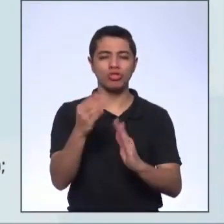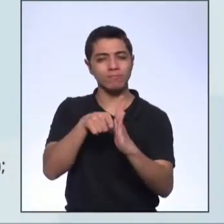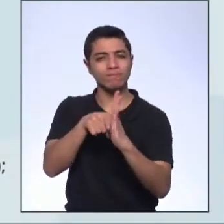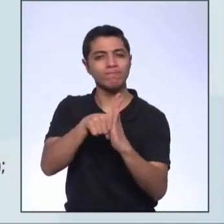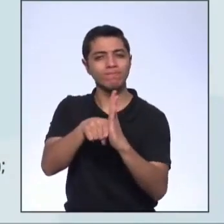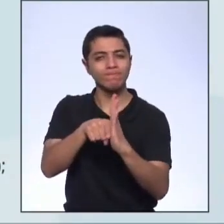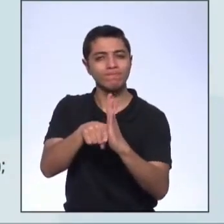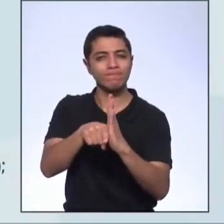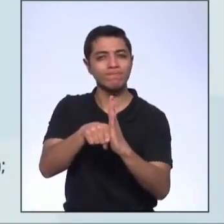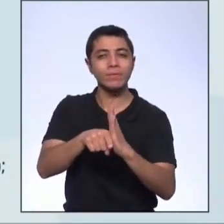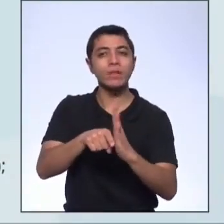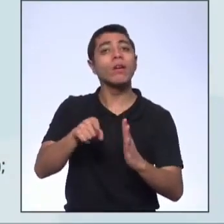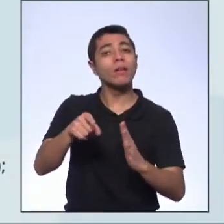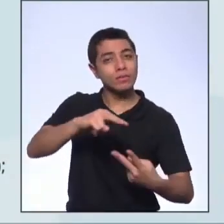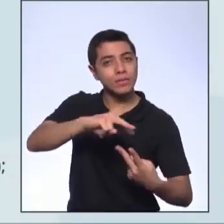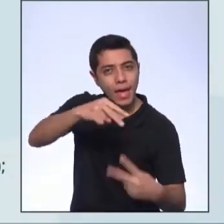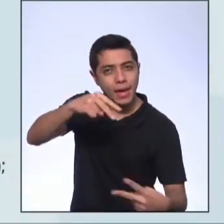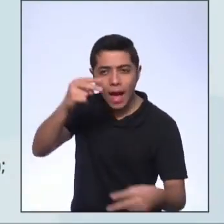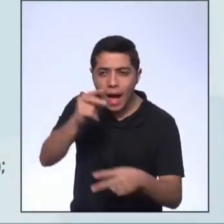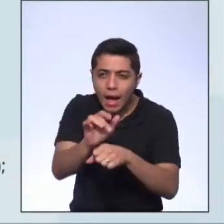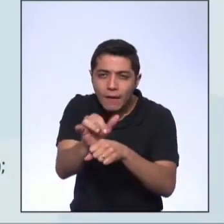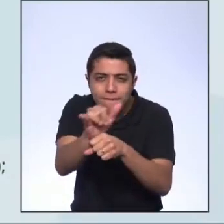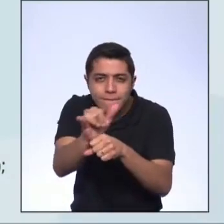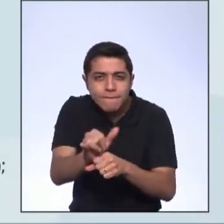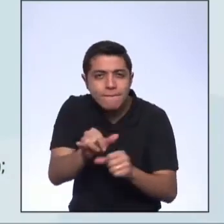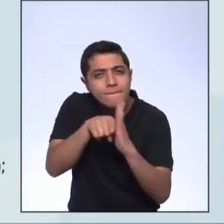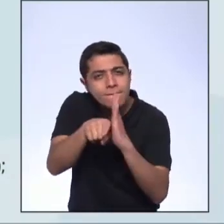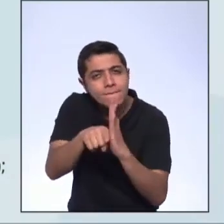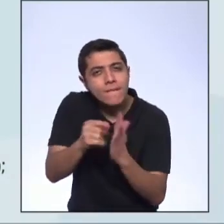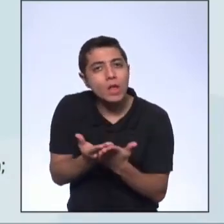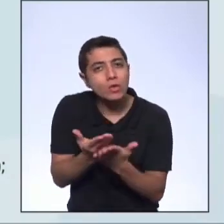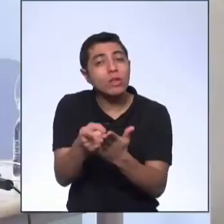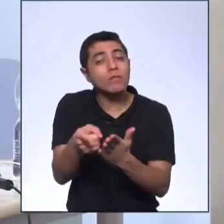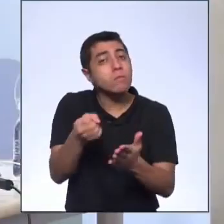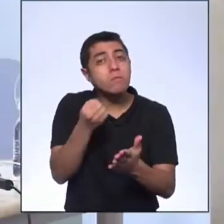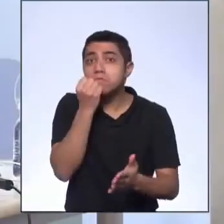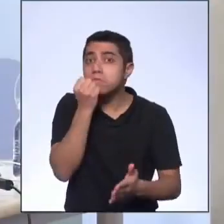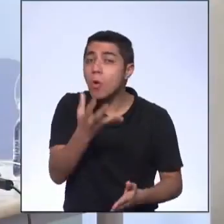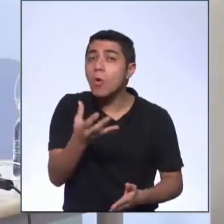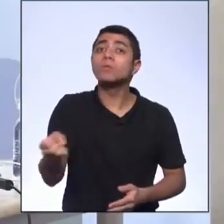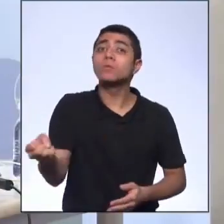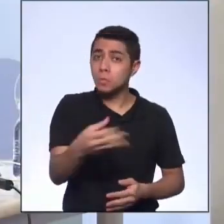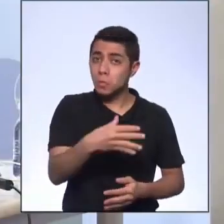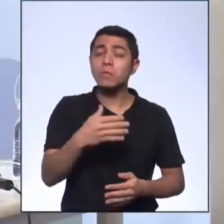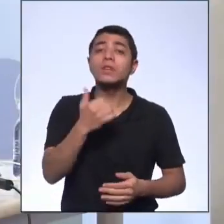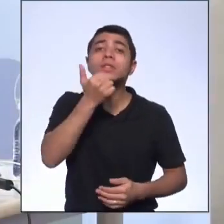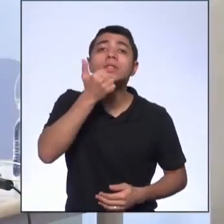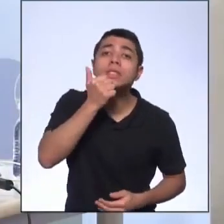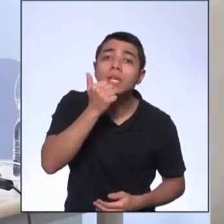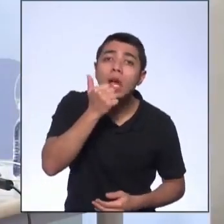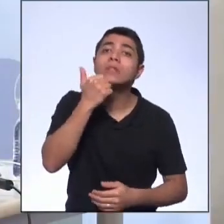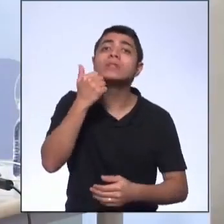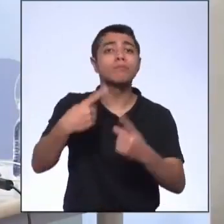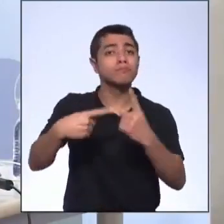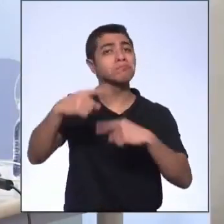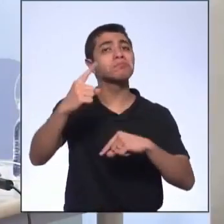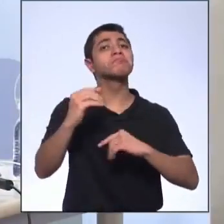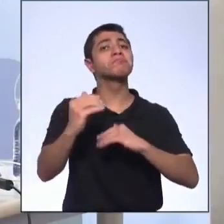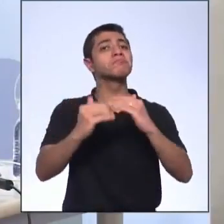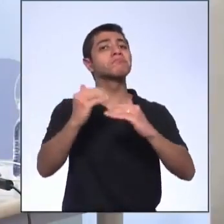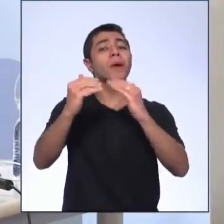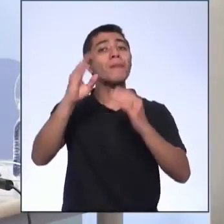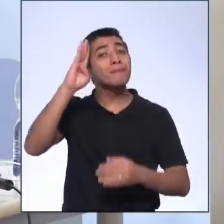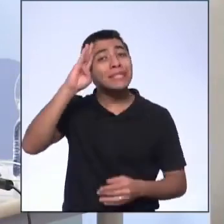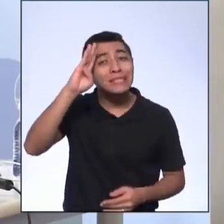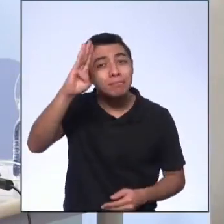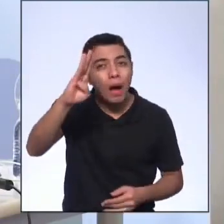isso daí é um ganho muito grande, né? Para a ciência aí, principalmente quando a gente fala, né, para os